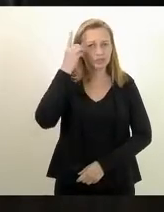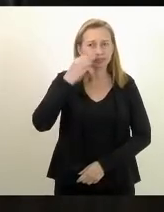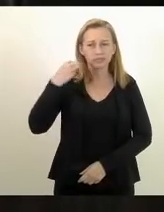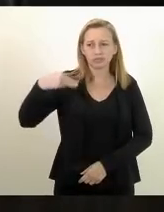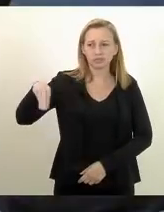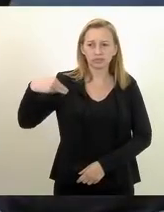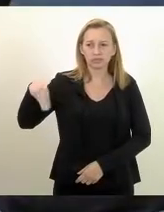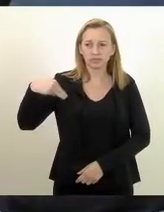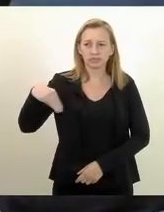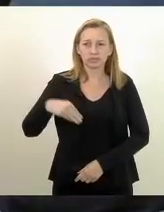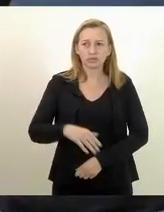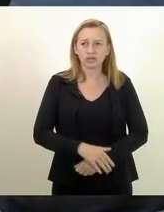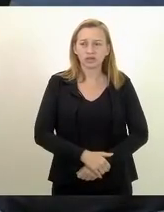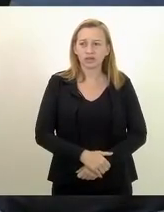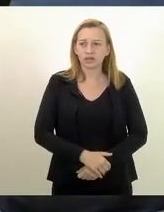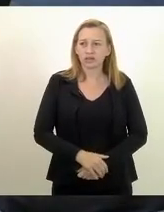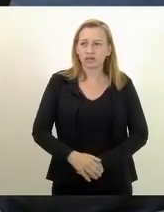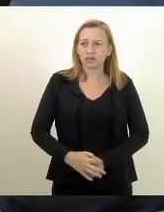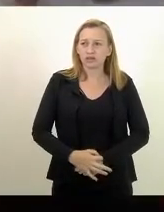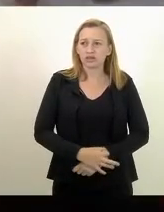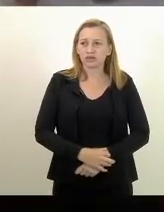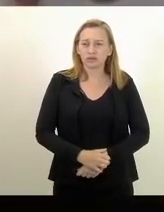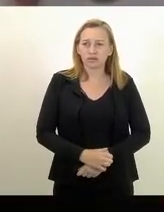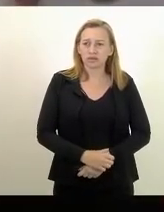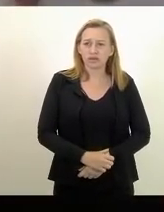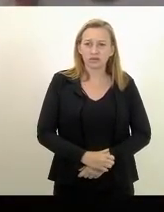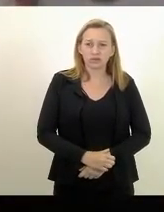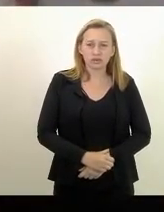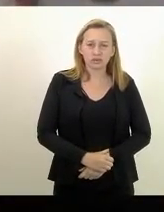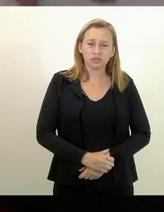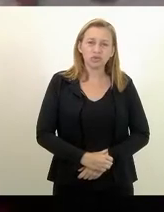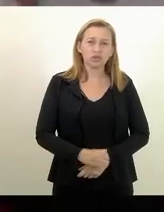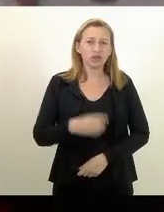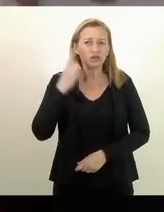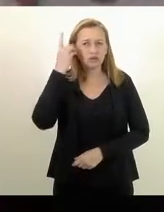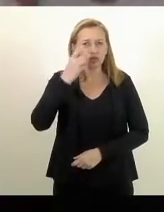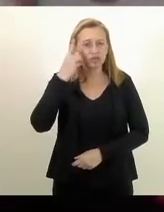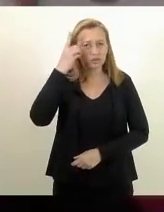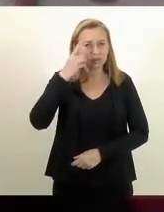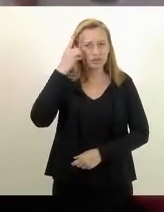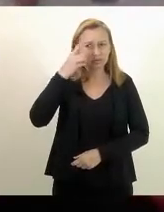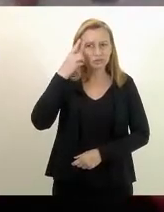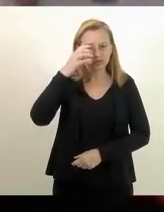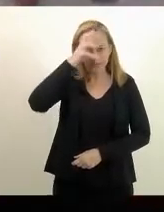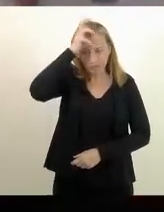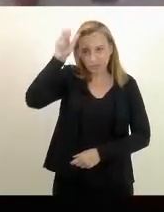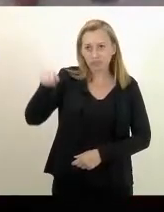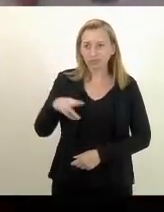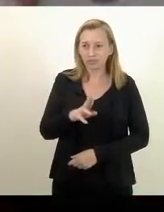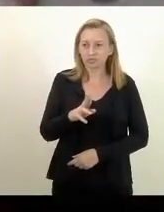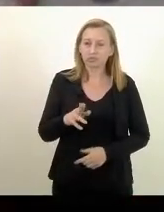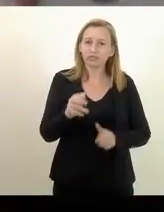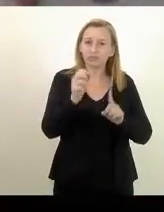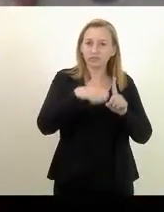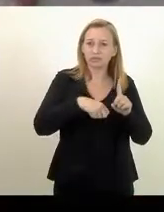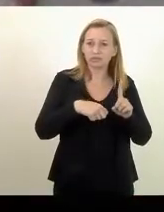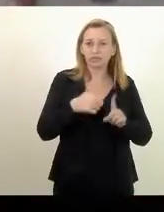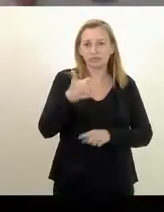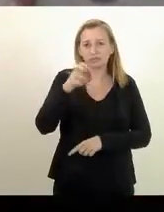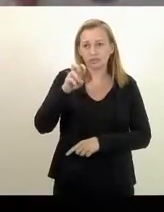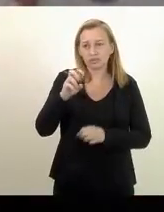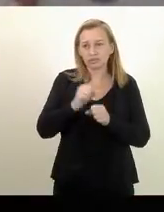Muito obrigada deputada presidenta interina Tiaju nós tivemos esse mês os 15 anos